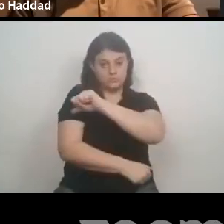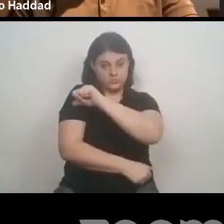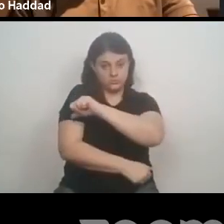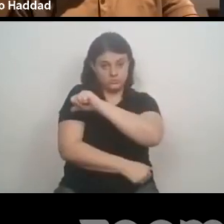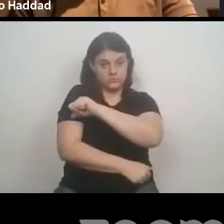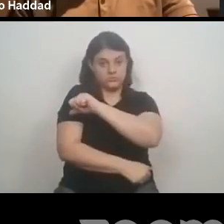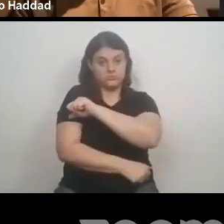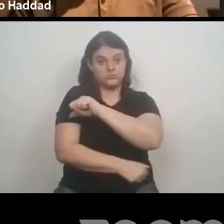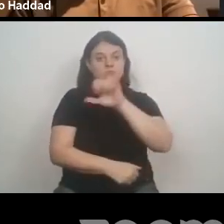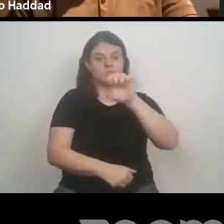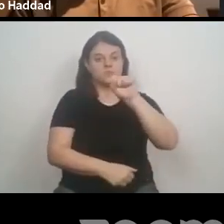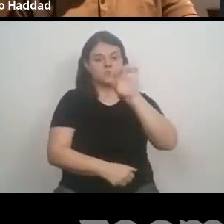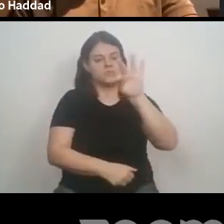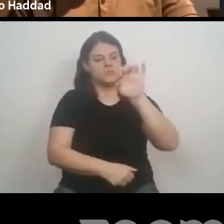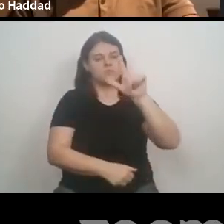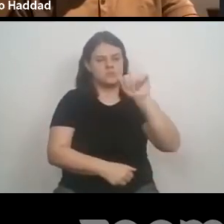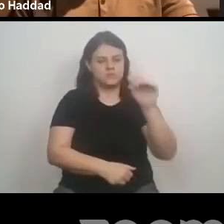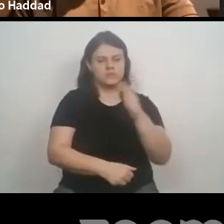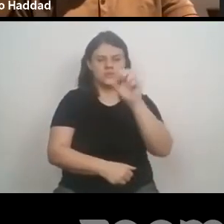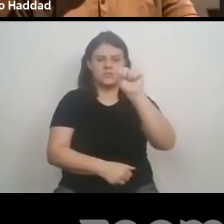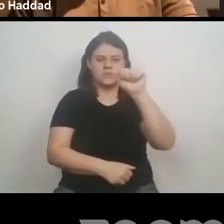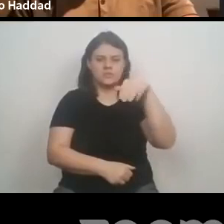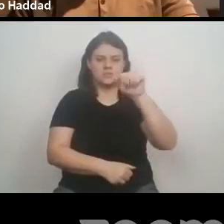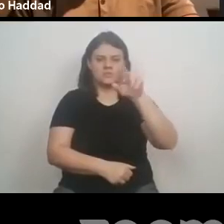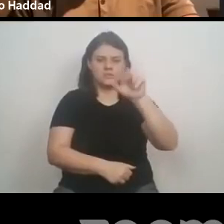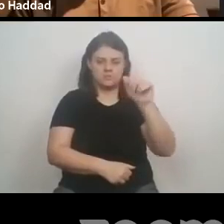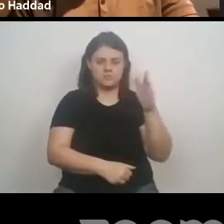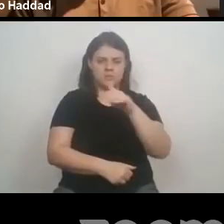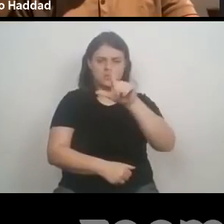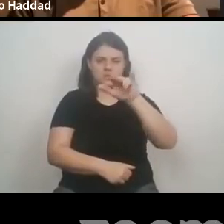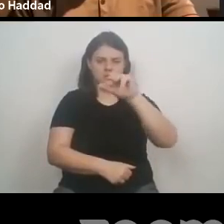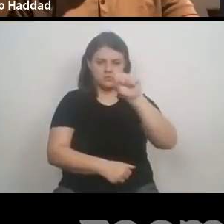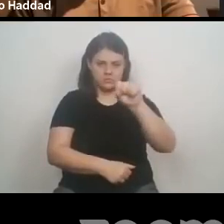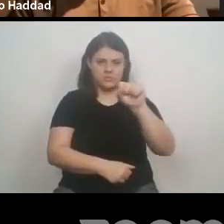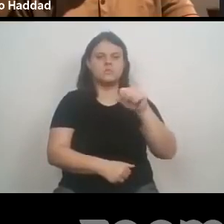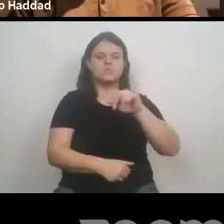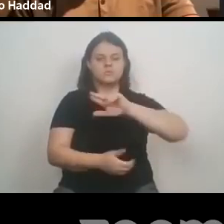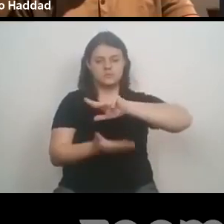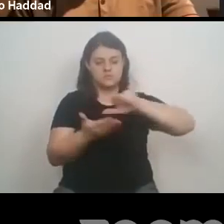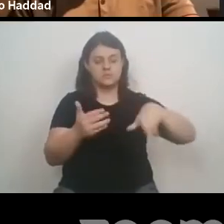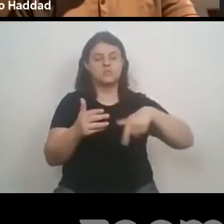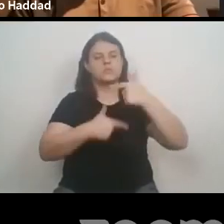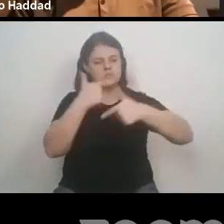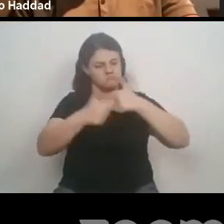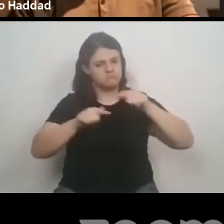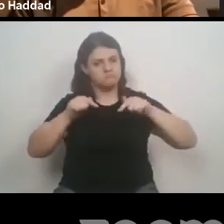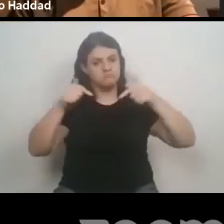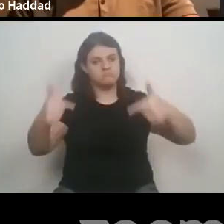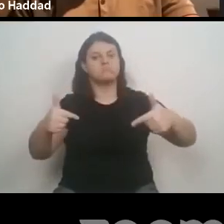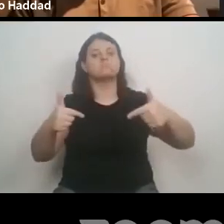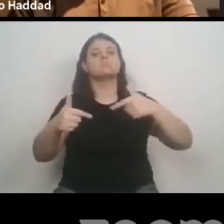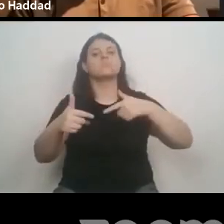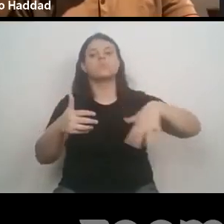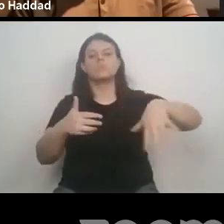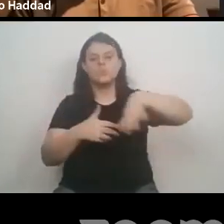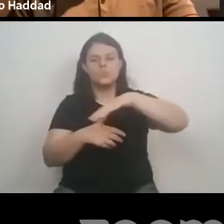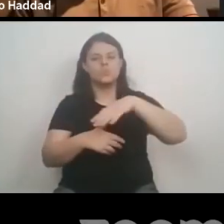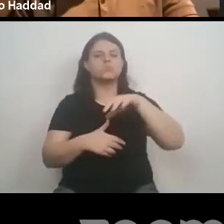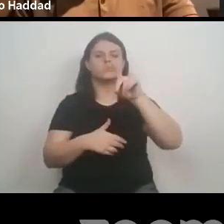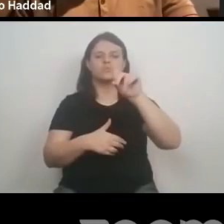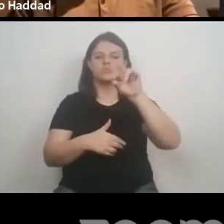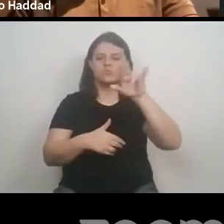da querida Estela, Samara, Luiz Guilherme, companheiro muito combativo e atuante. Os criminalistas, Dora, Flávia